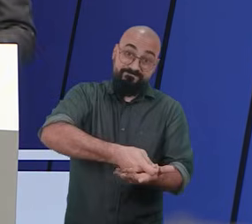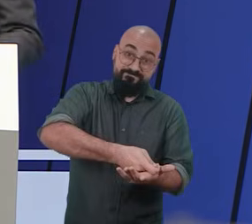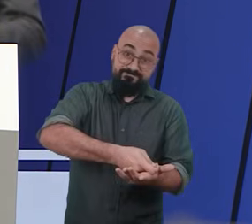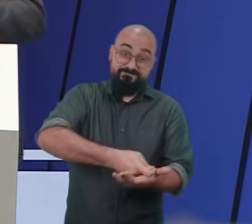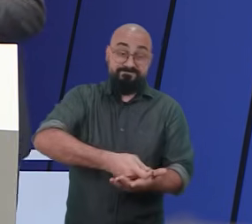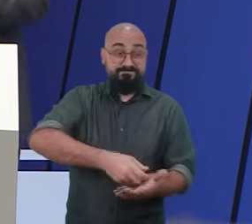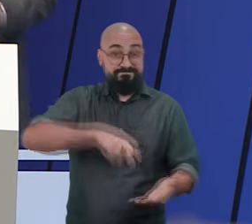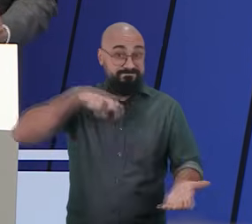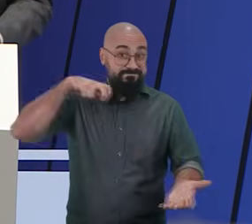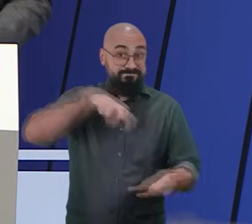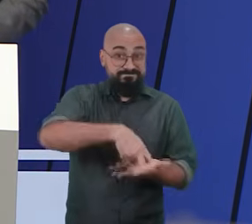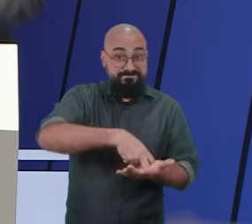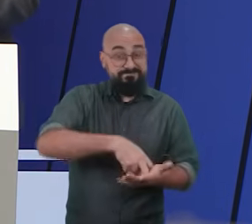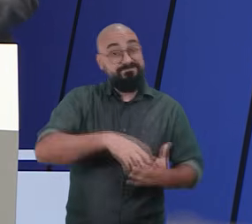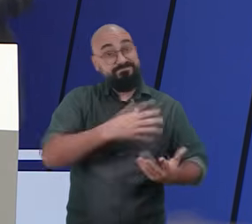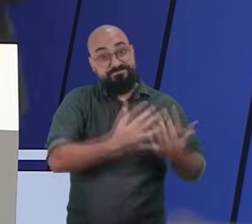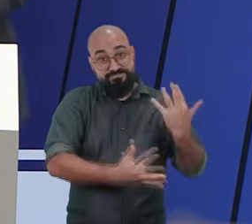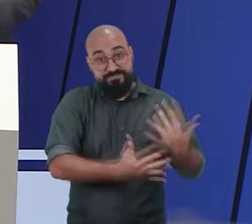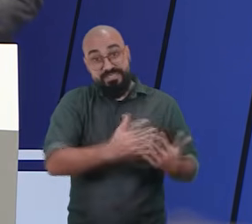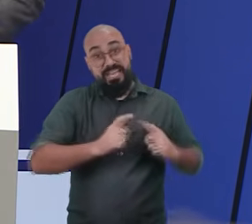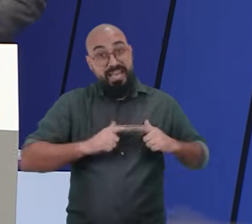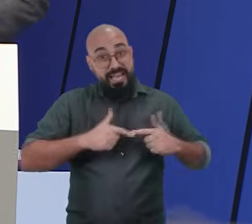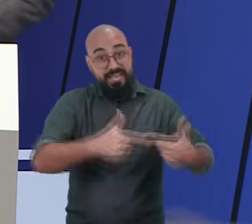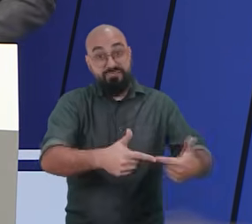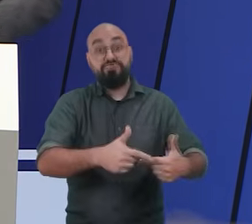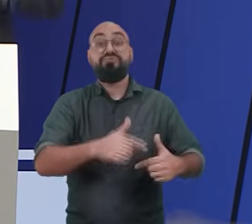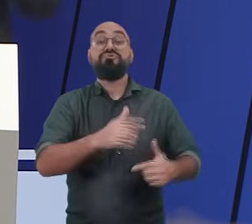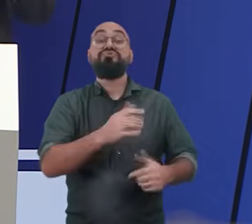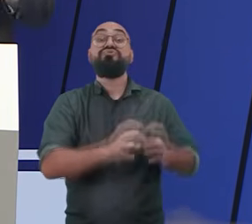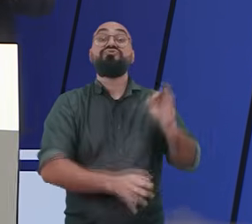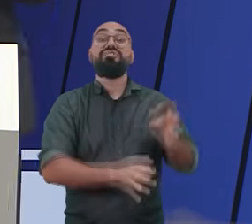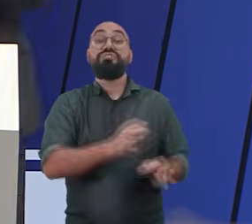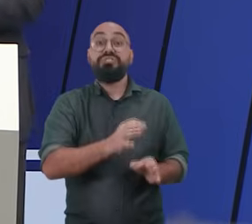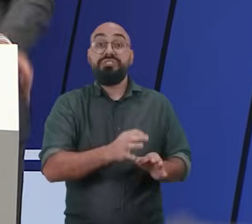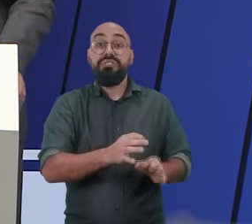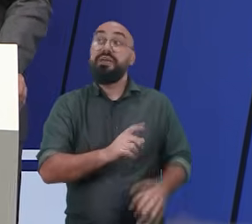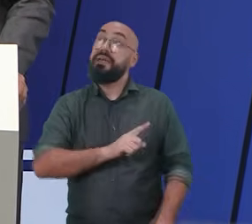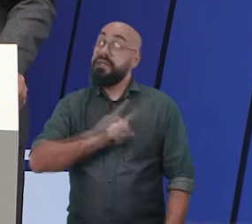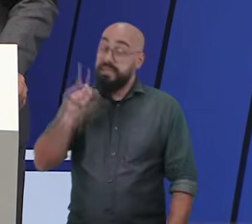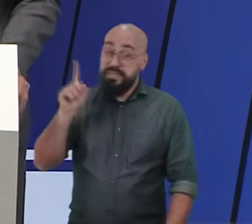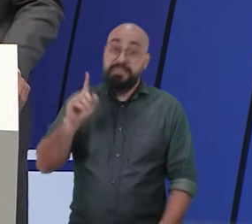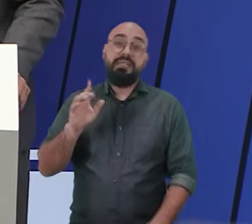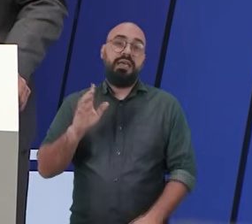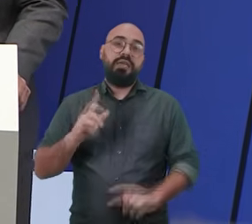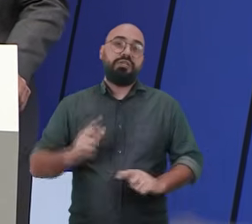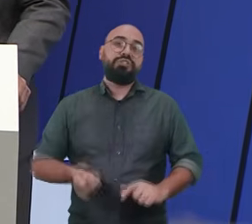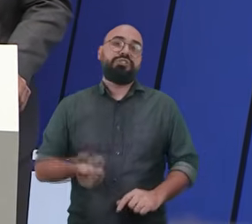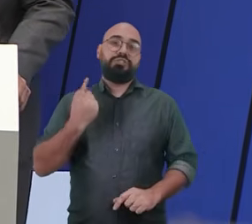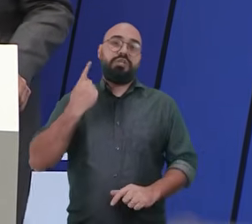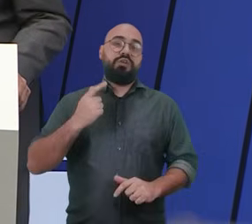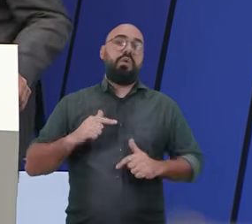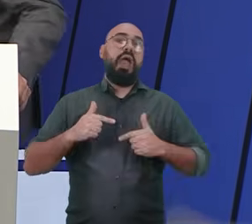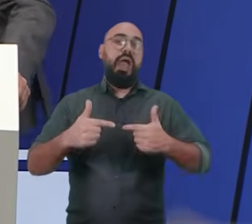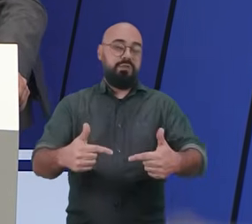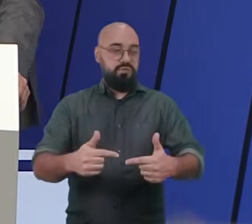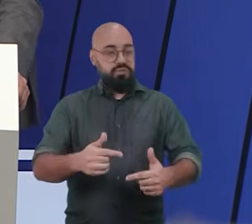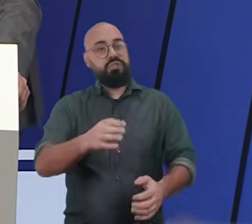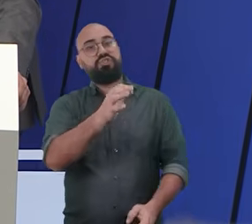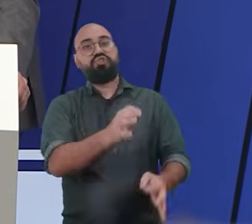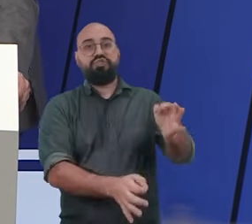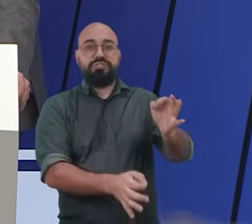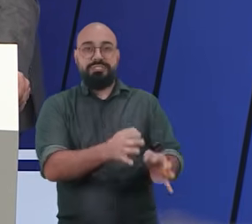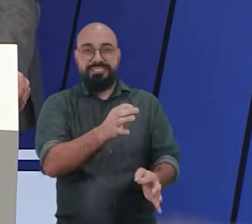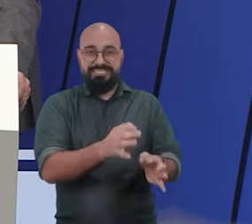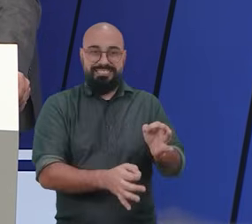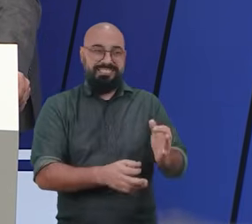ou o seu estranho ato, que é a justiça, que é dizer quem está salvo e quem está perdido. Mas não para aí não. Vamos a